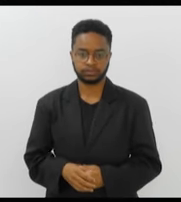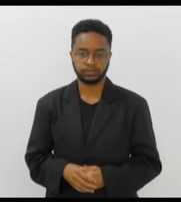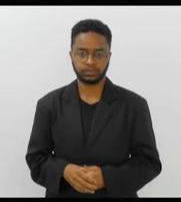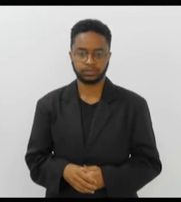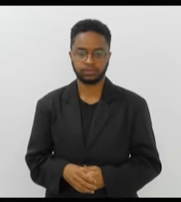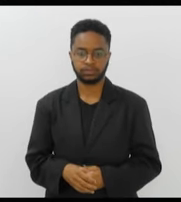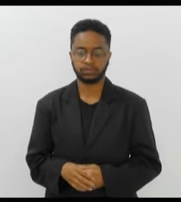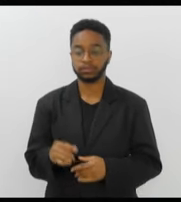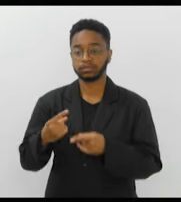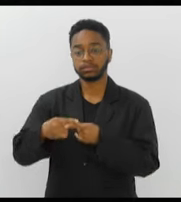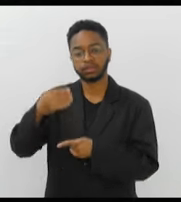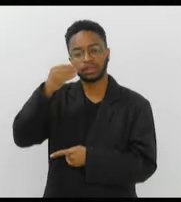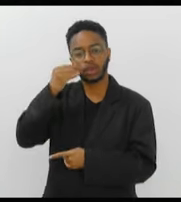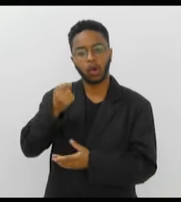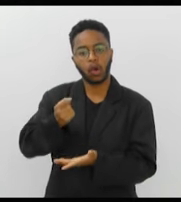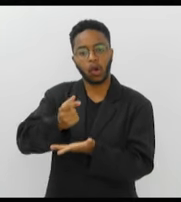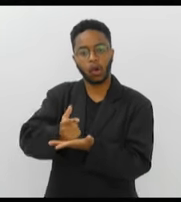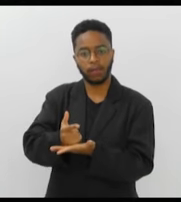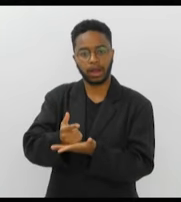Foram lá tentar comprar.